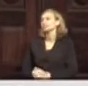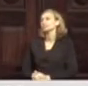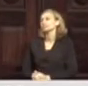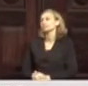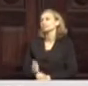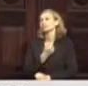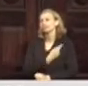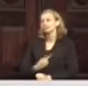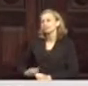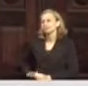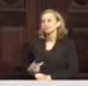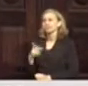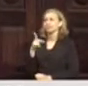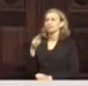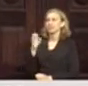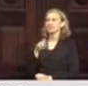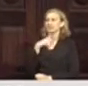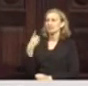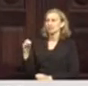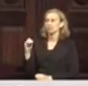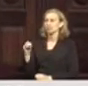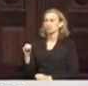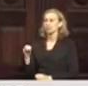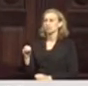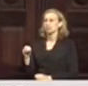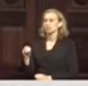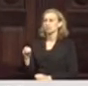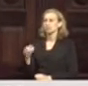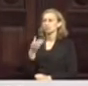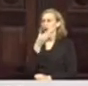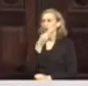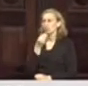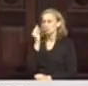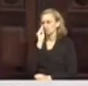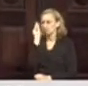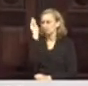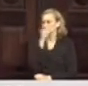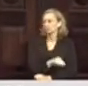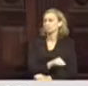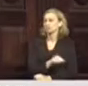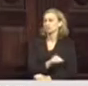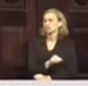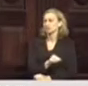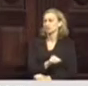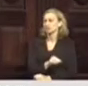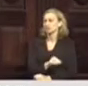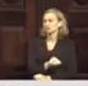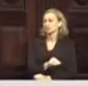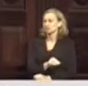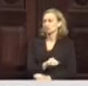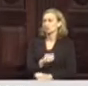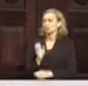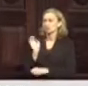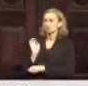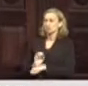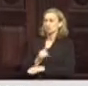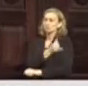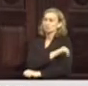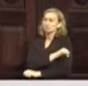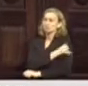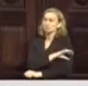o governador Pezão é o homem mais rejeitado no estado do Rio de Janeiro.